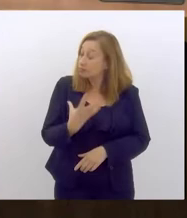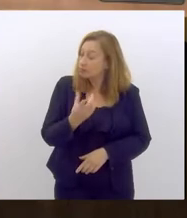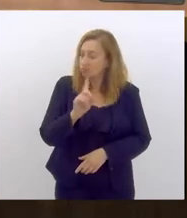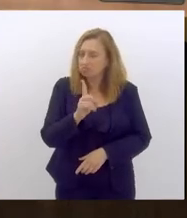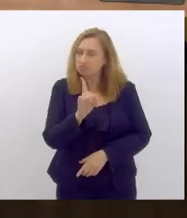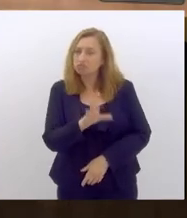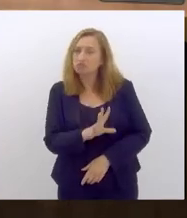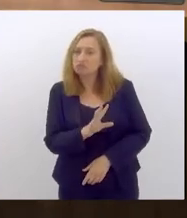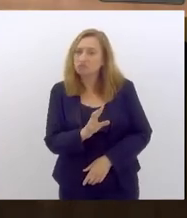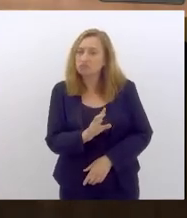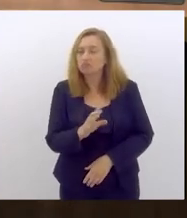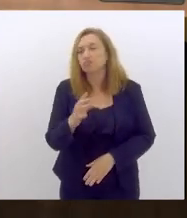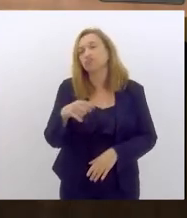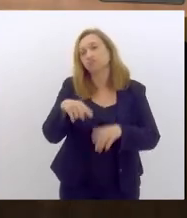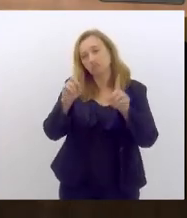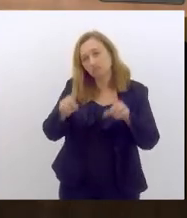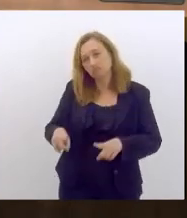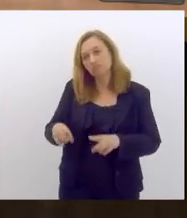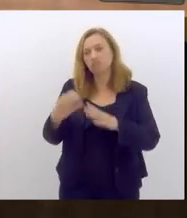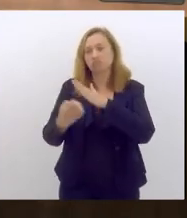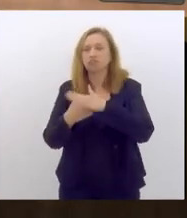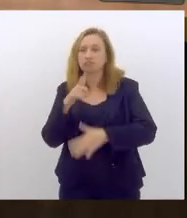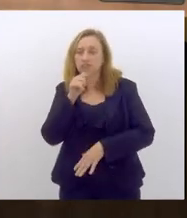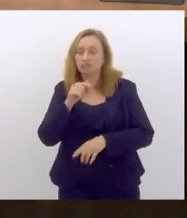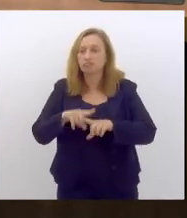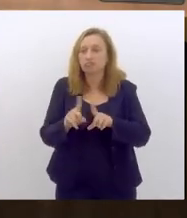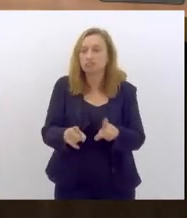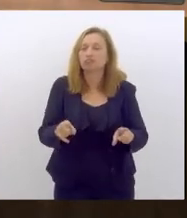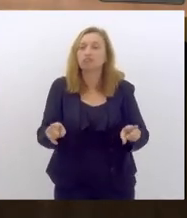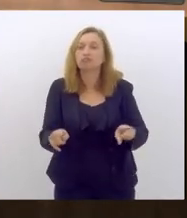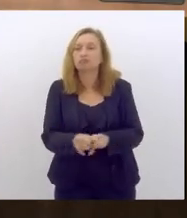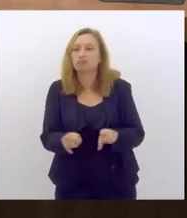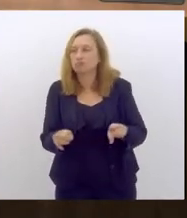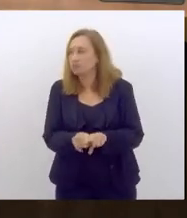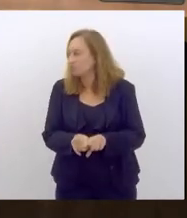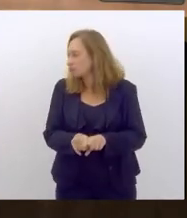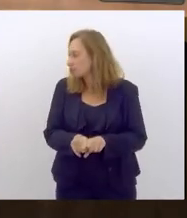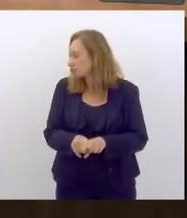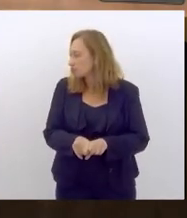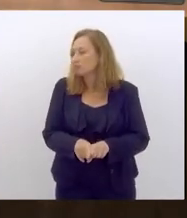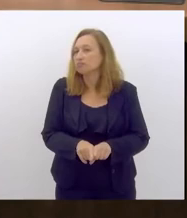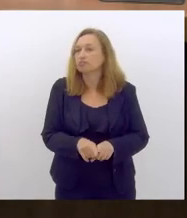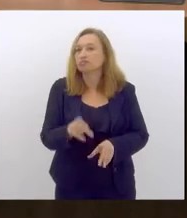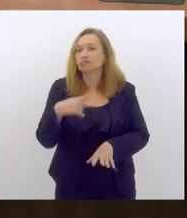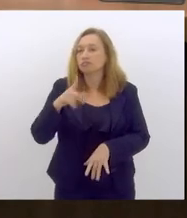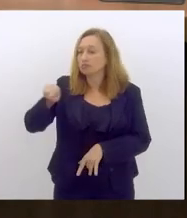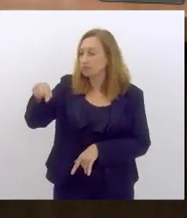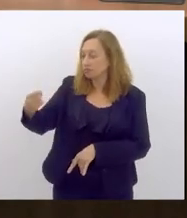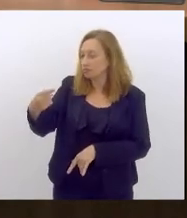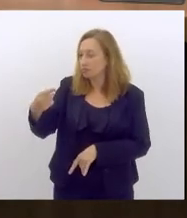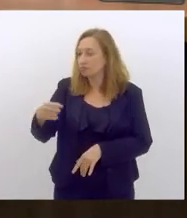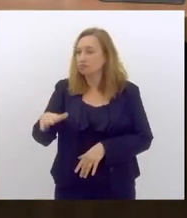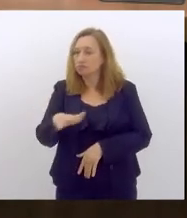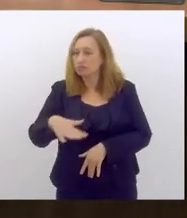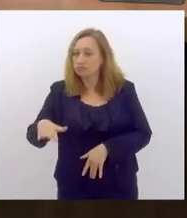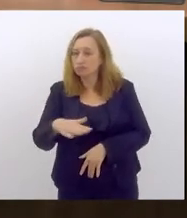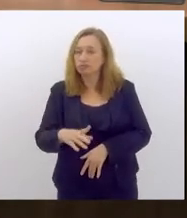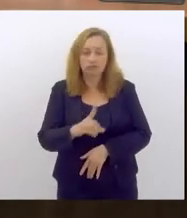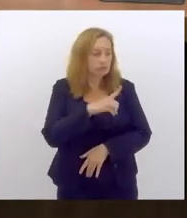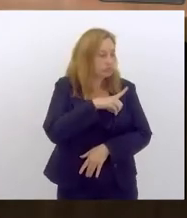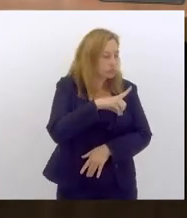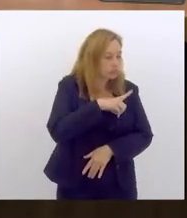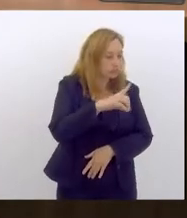só para os servidores da SEDAE, mas principalmente para outros setores, como delegacias de